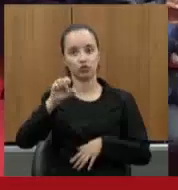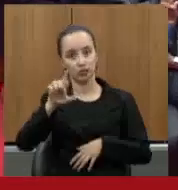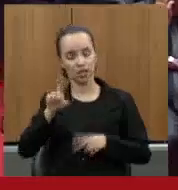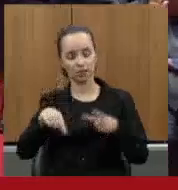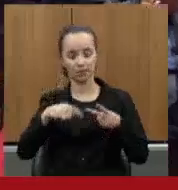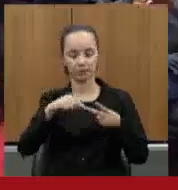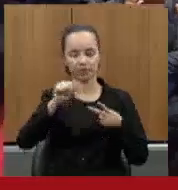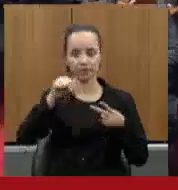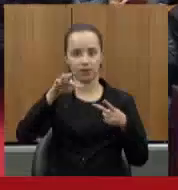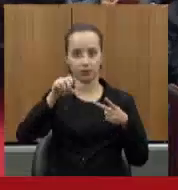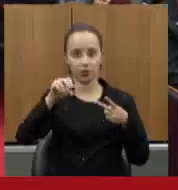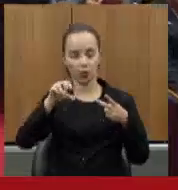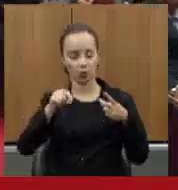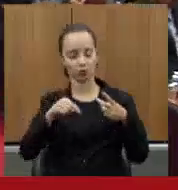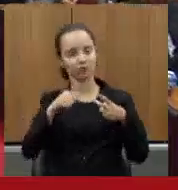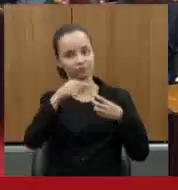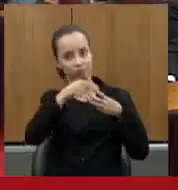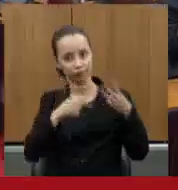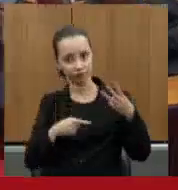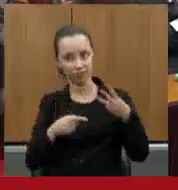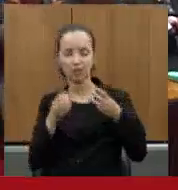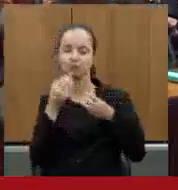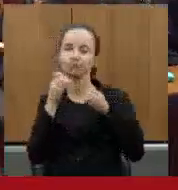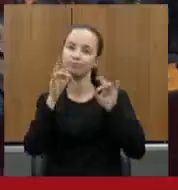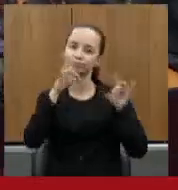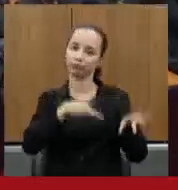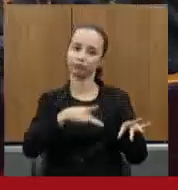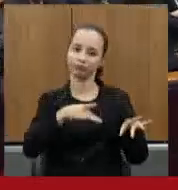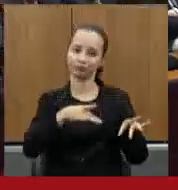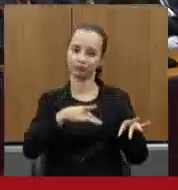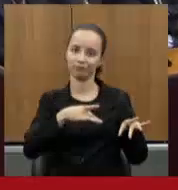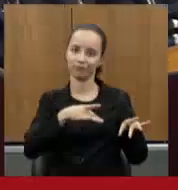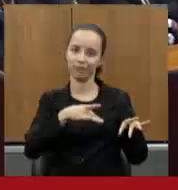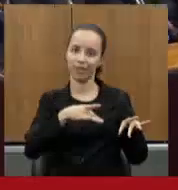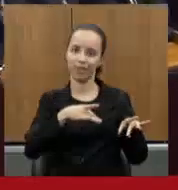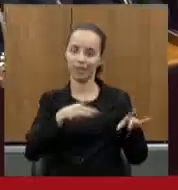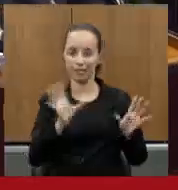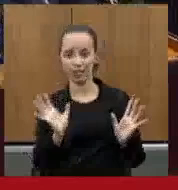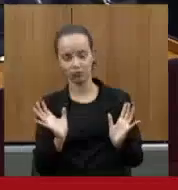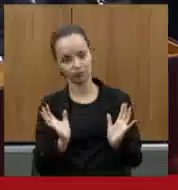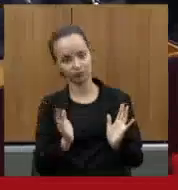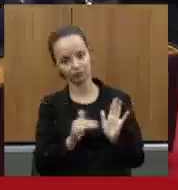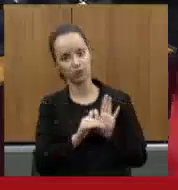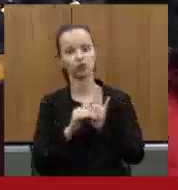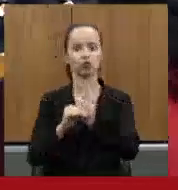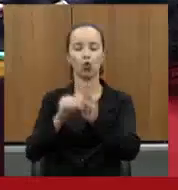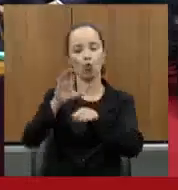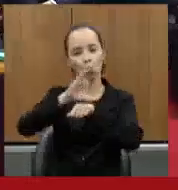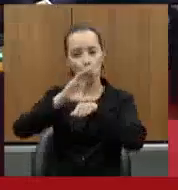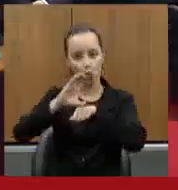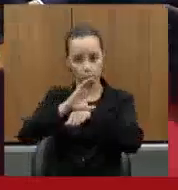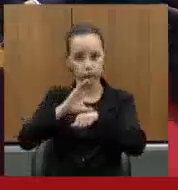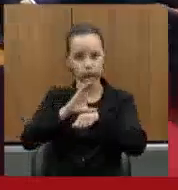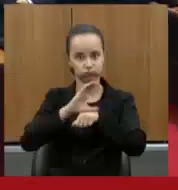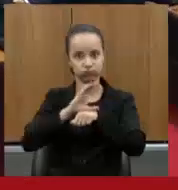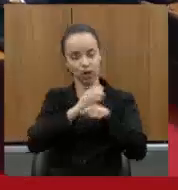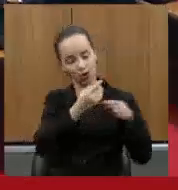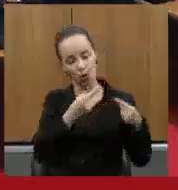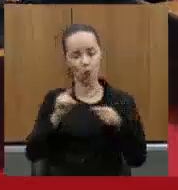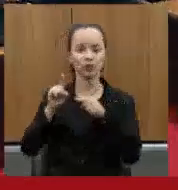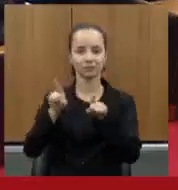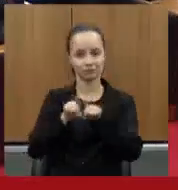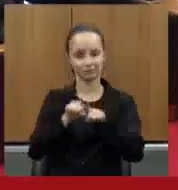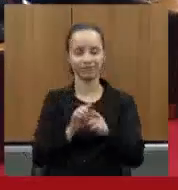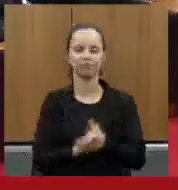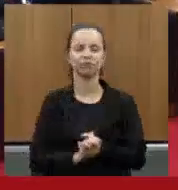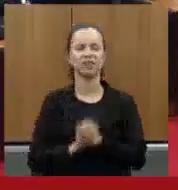e Martim Francisco, então, se demitiram do ministério e também foram para a Constituinte e também passaram a fazer oposição. Na